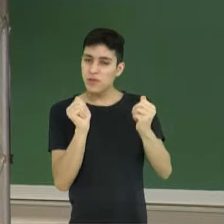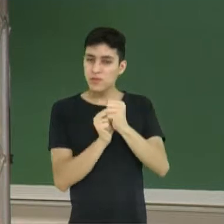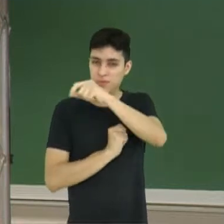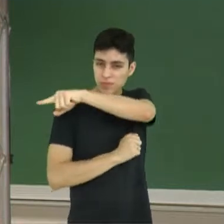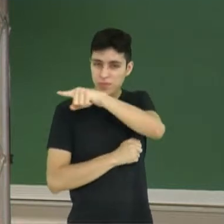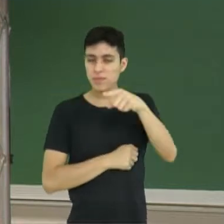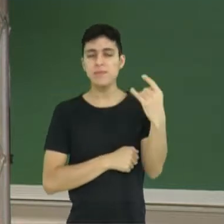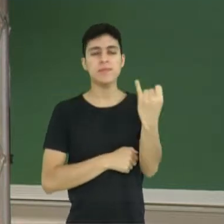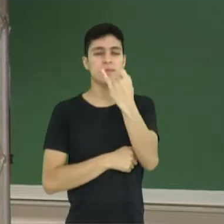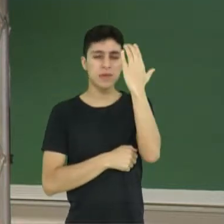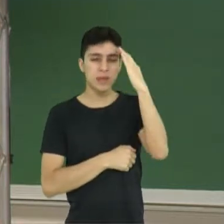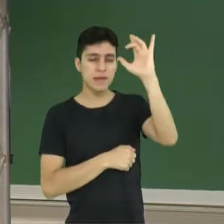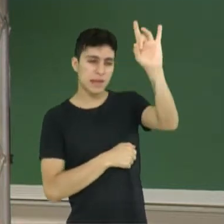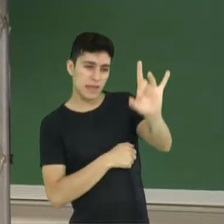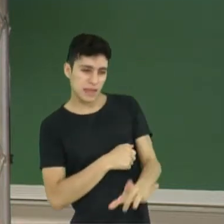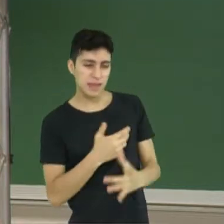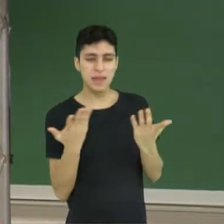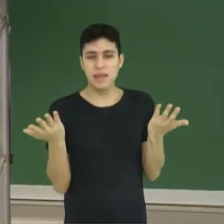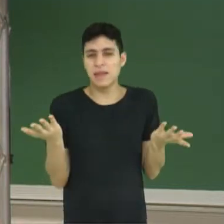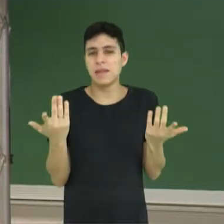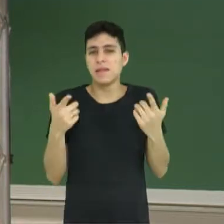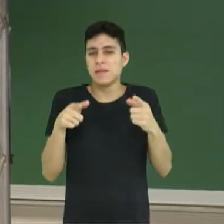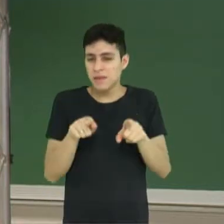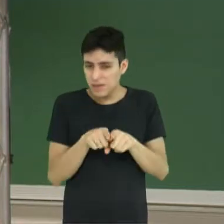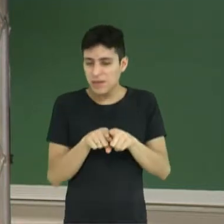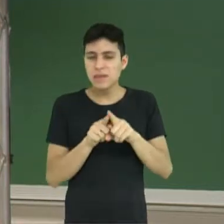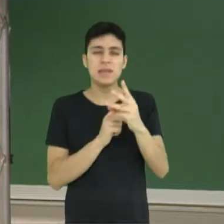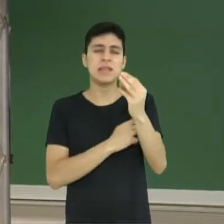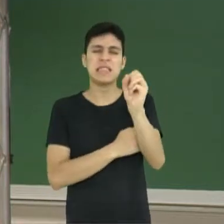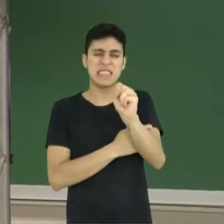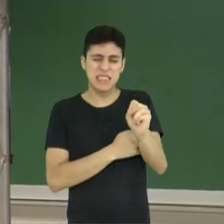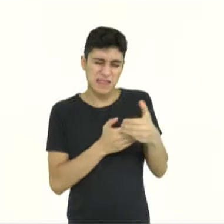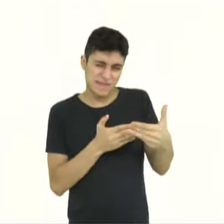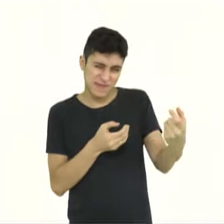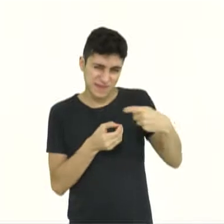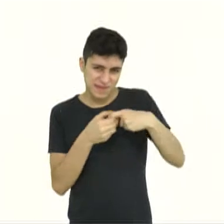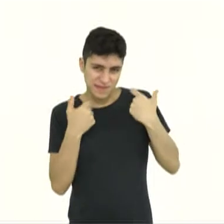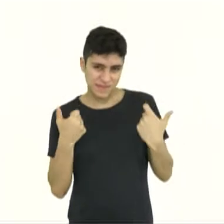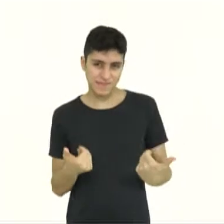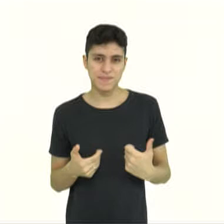saber como é chamado em cada lugar, tá? Eu vou dar 30 segundinhos e a gente já volta.